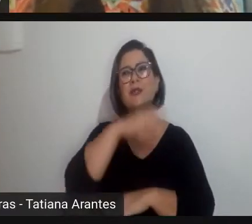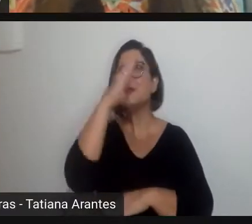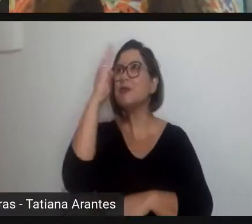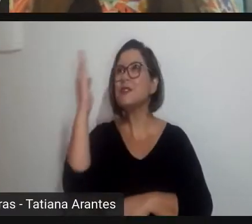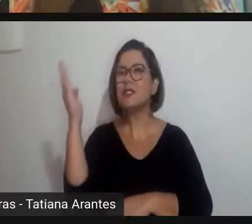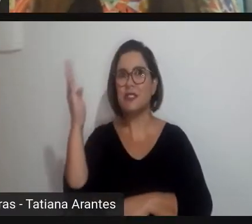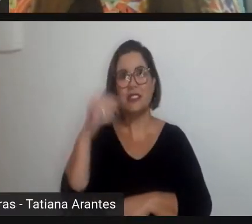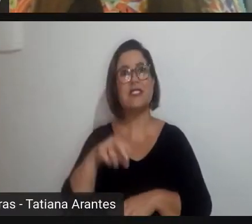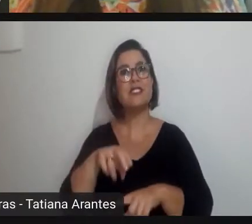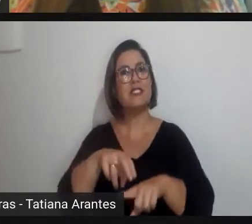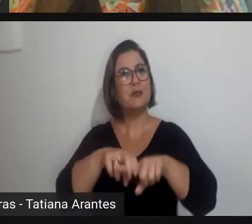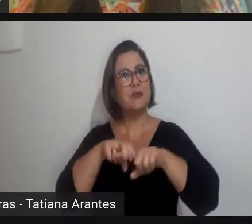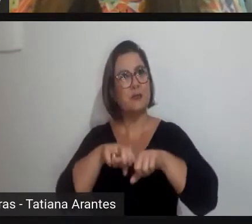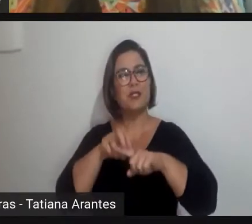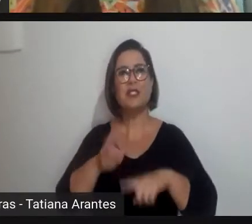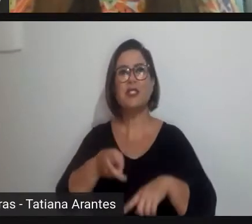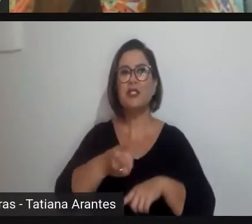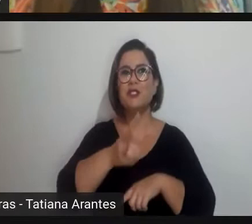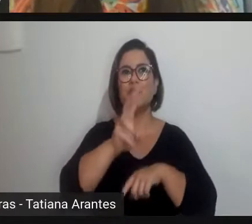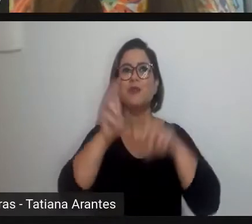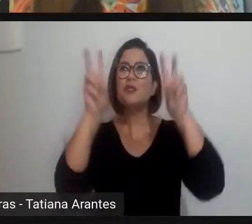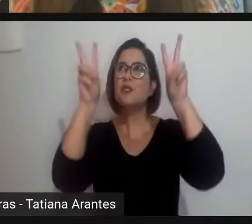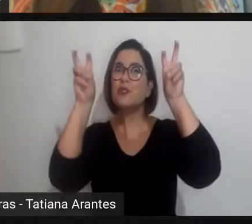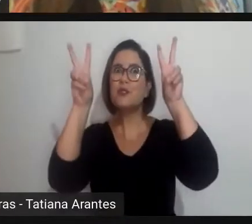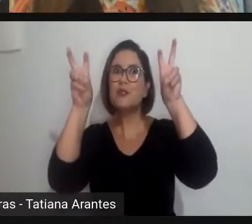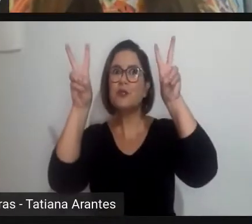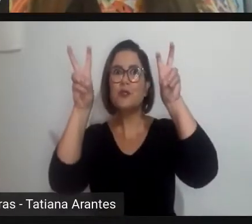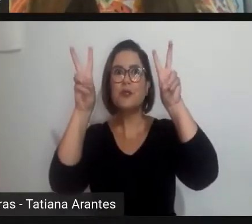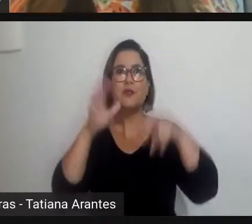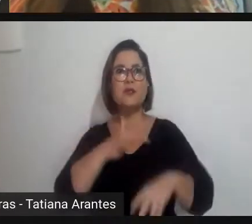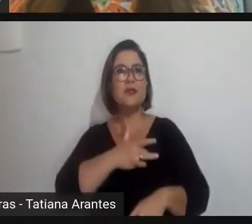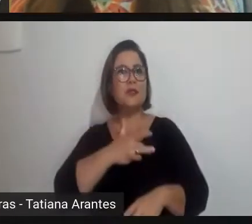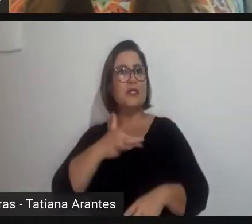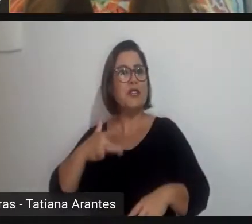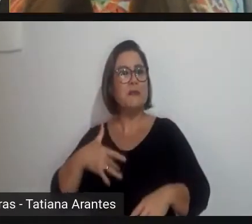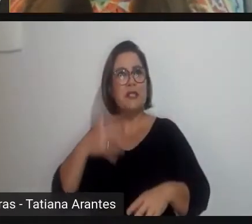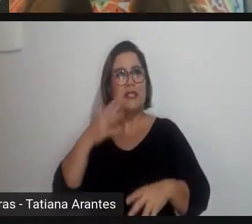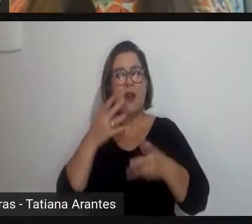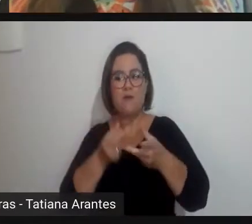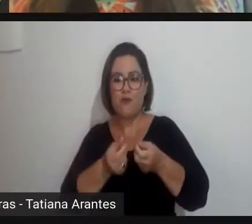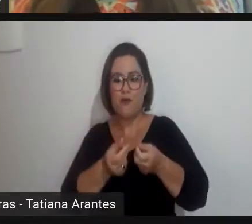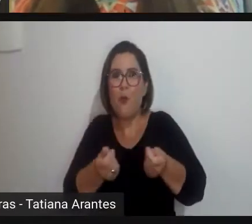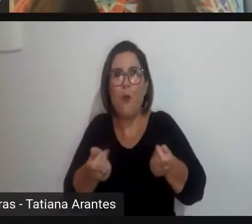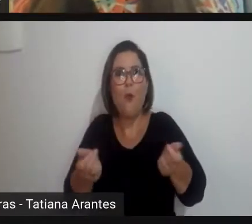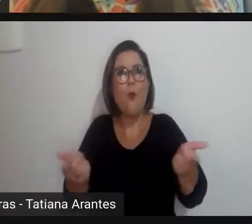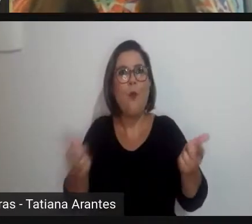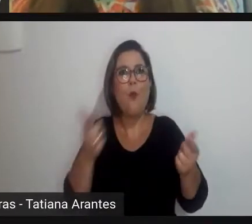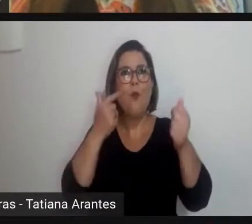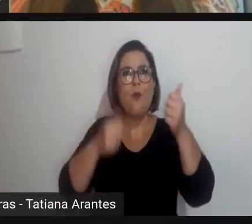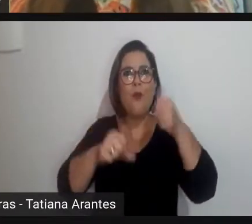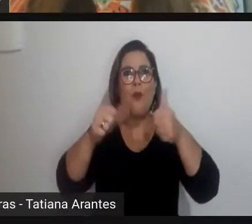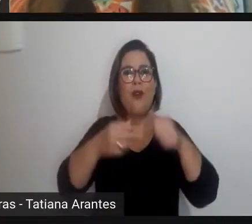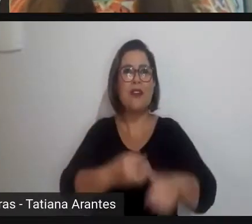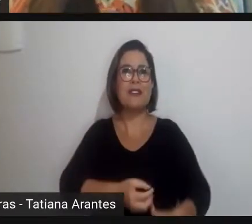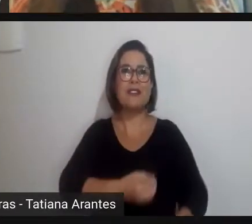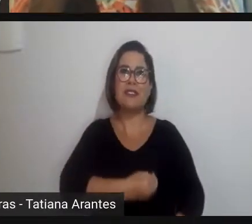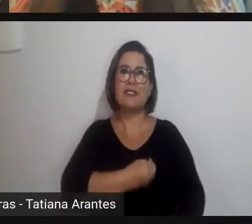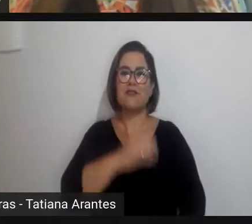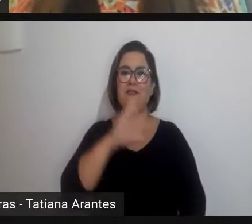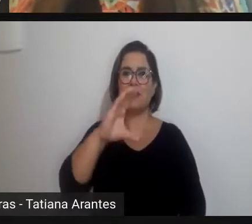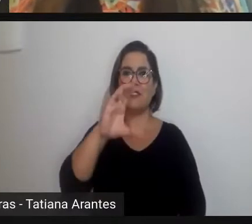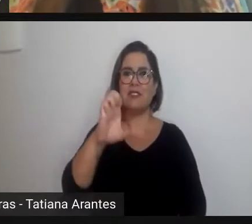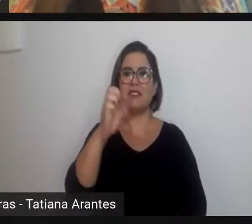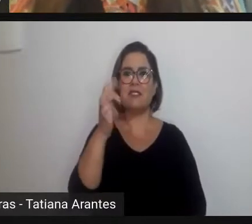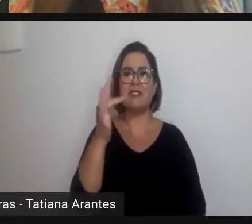continuidade aos temas relacionados à saúde e qualidade de vida, promovidos pelo CEFOR, DRH, PROCER e